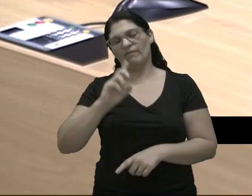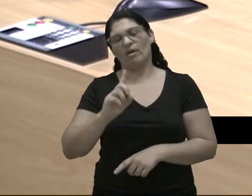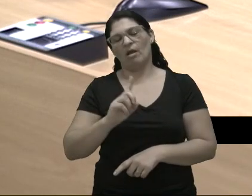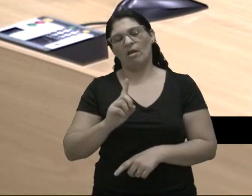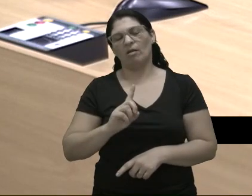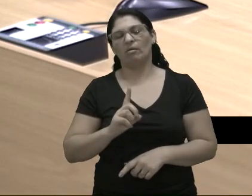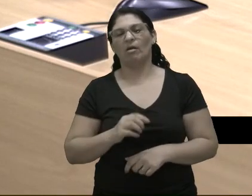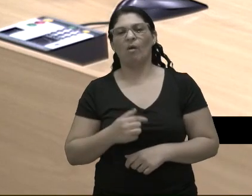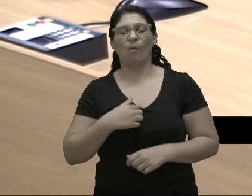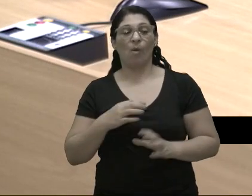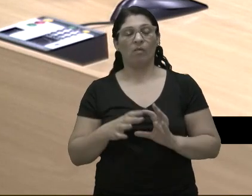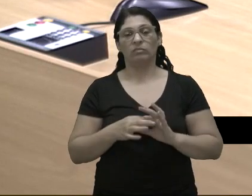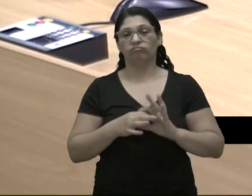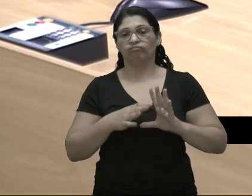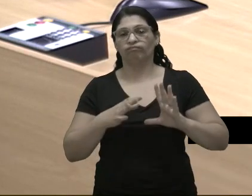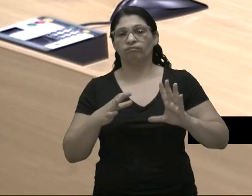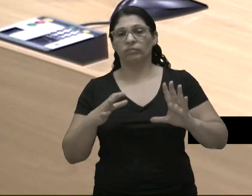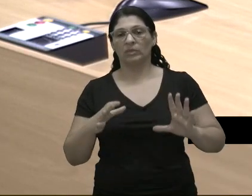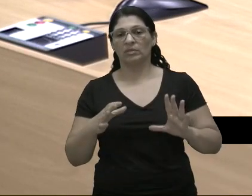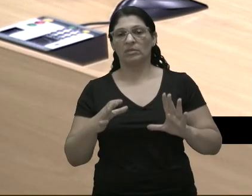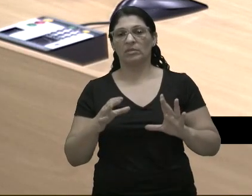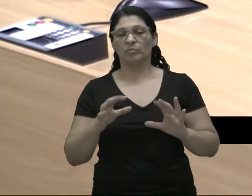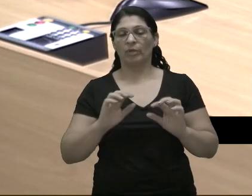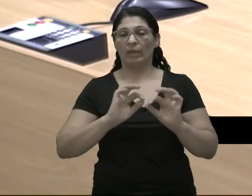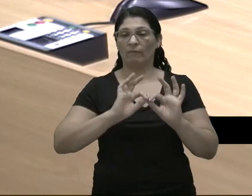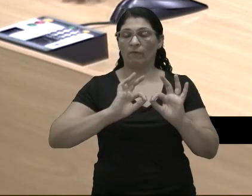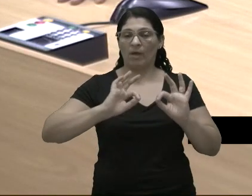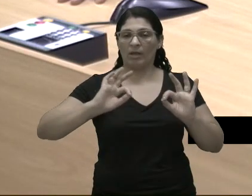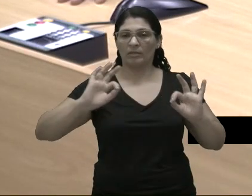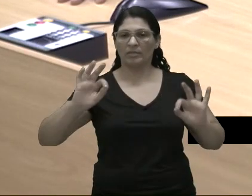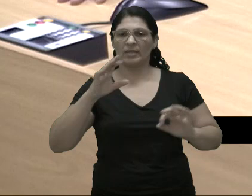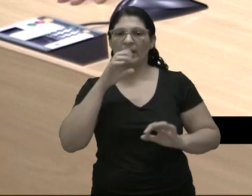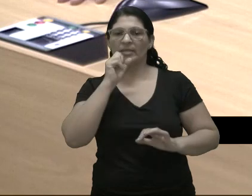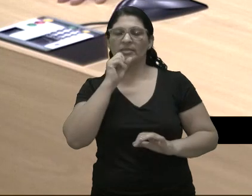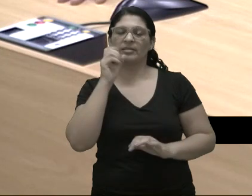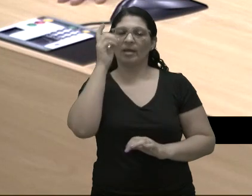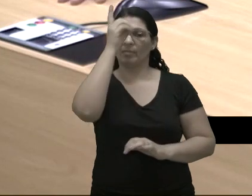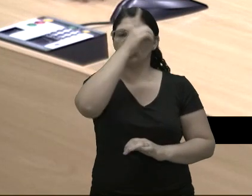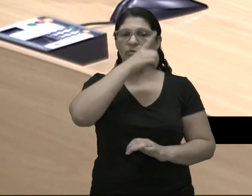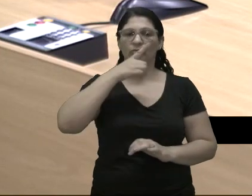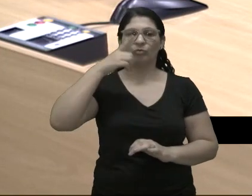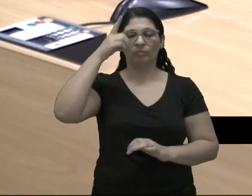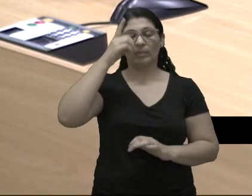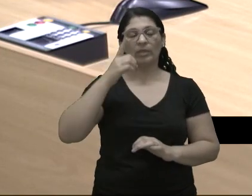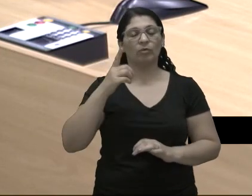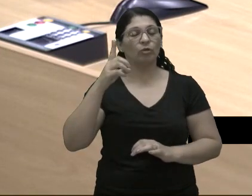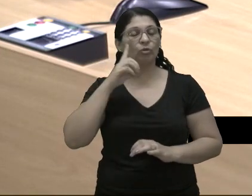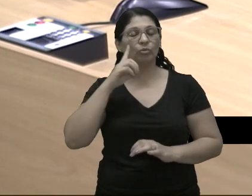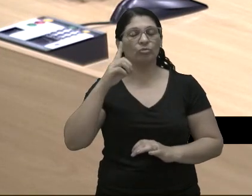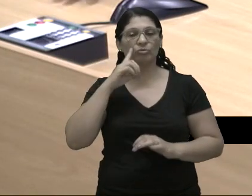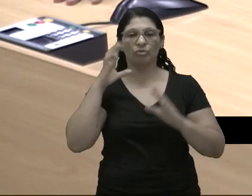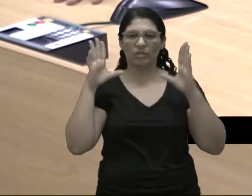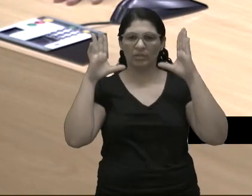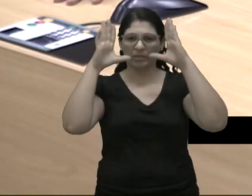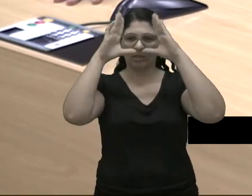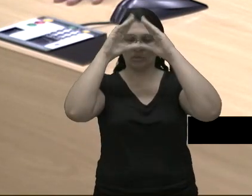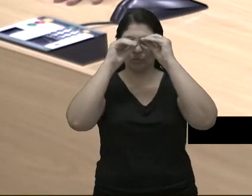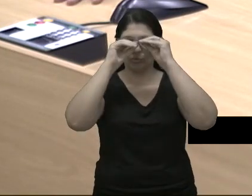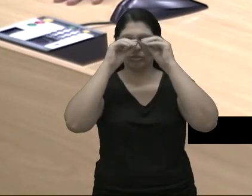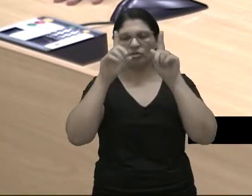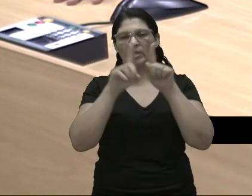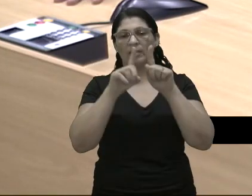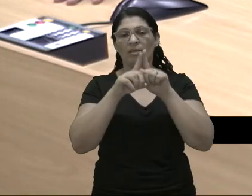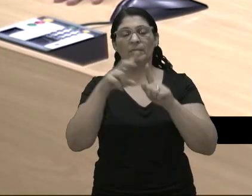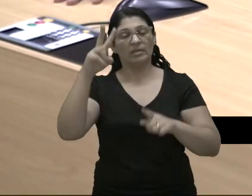Estou disponível à distância sábado, domingo, todos os dias à noite e todos os dias da semana, de segunda a sexta.